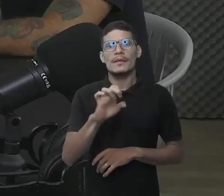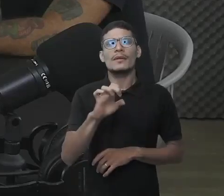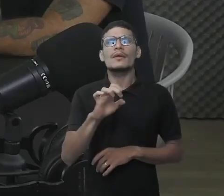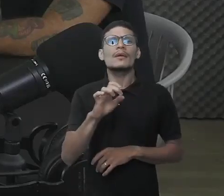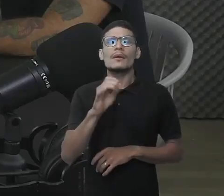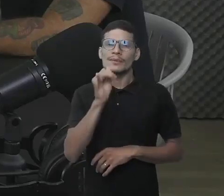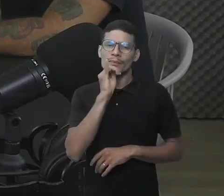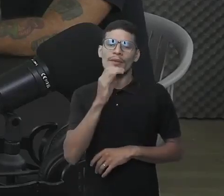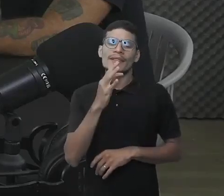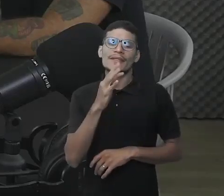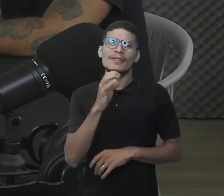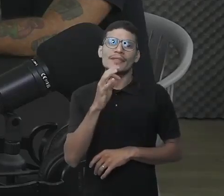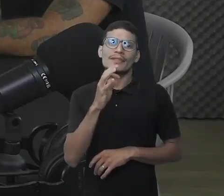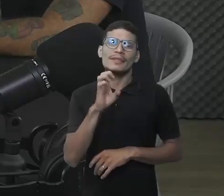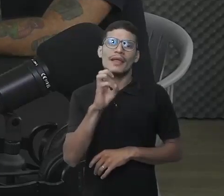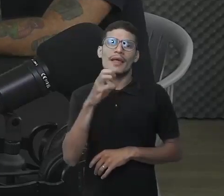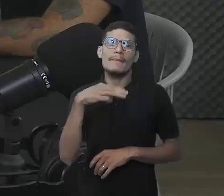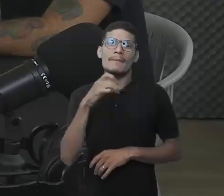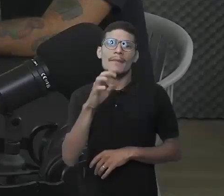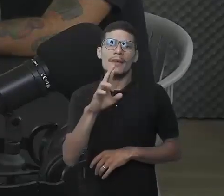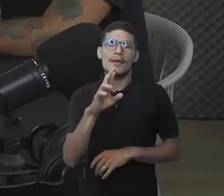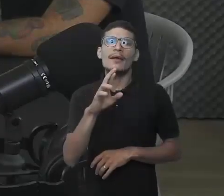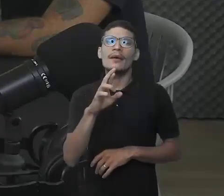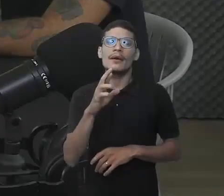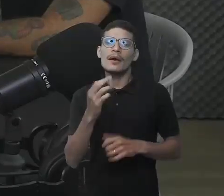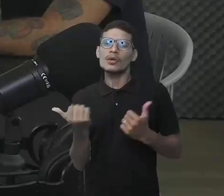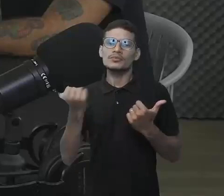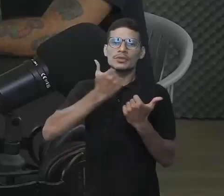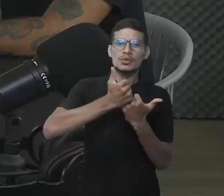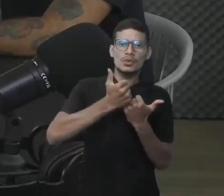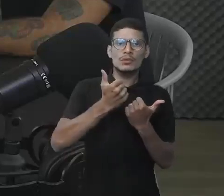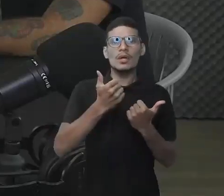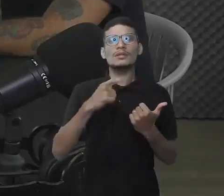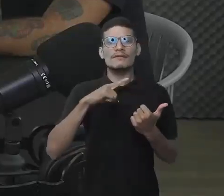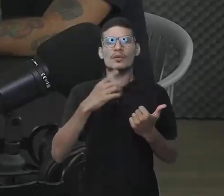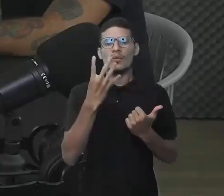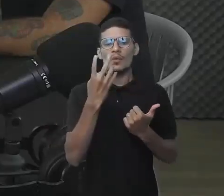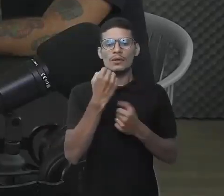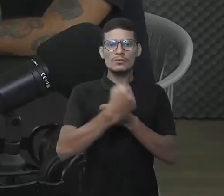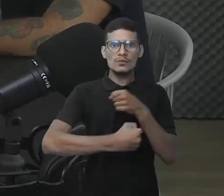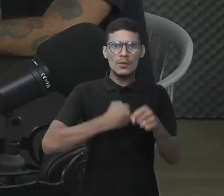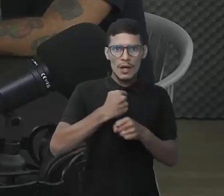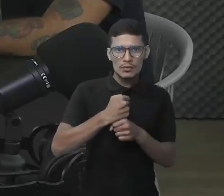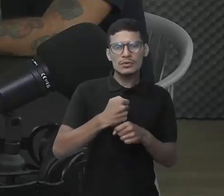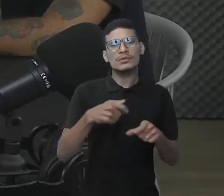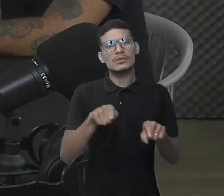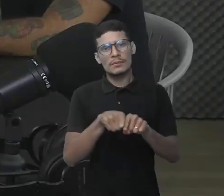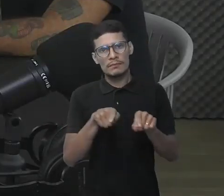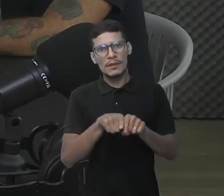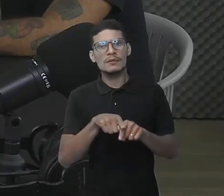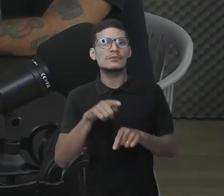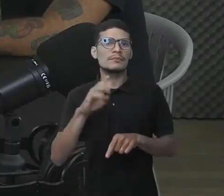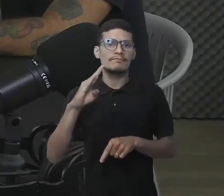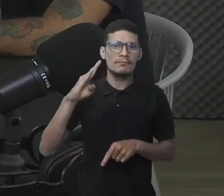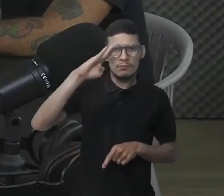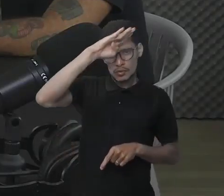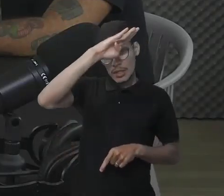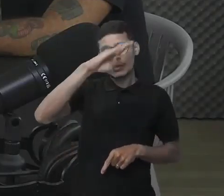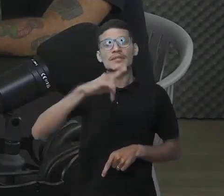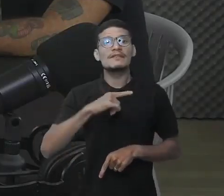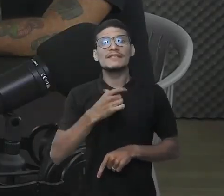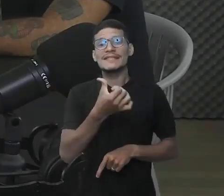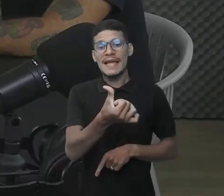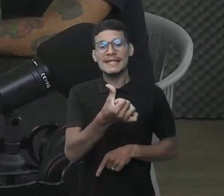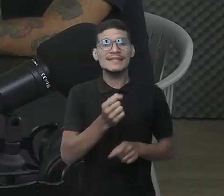Temer assume, e somando com os 4 anos do governo do Jair Bolsonaro, nós temos 6 anos